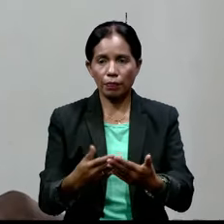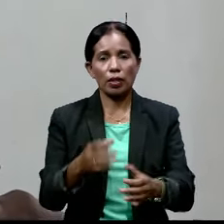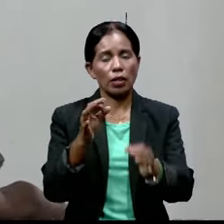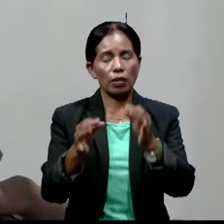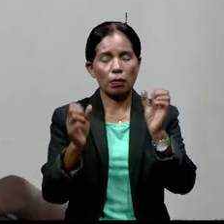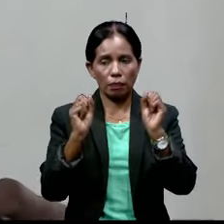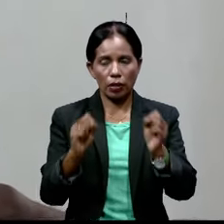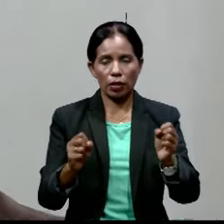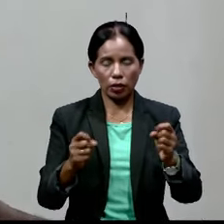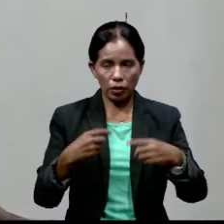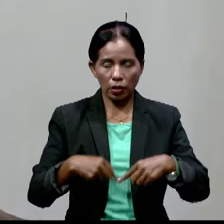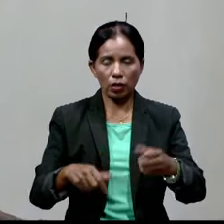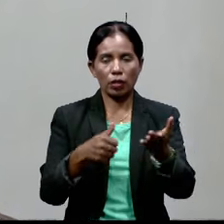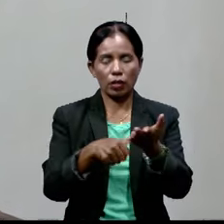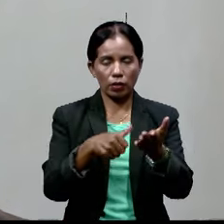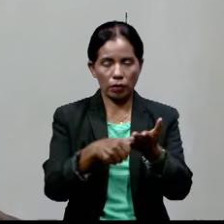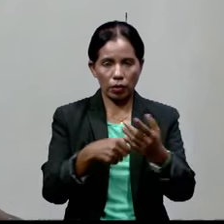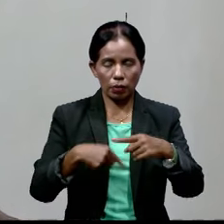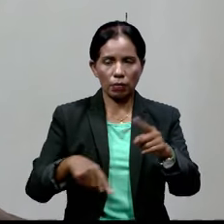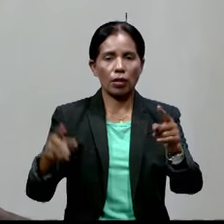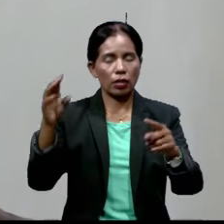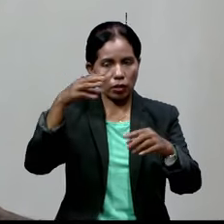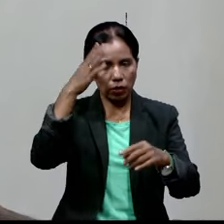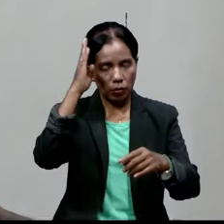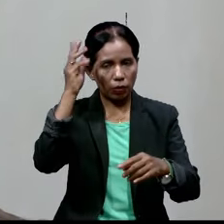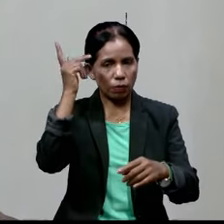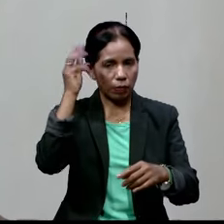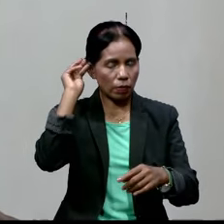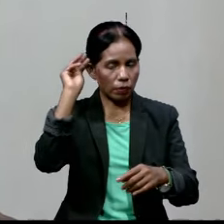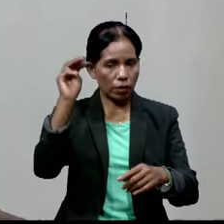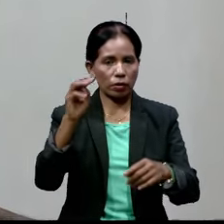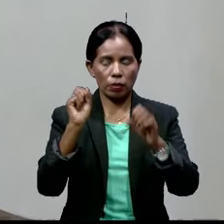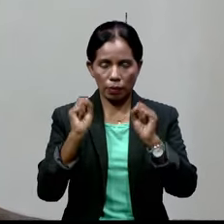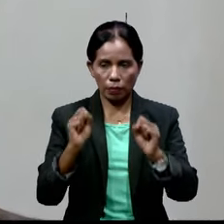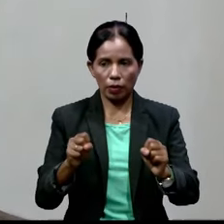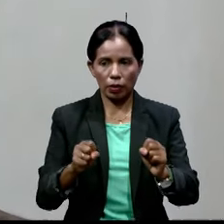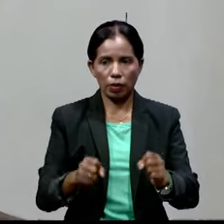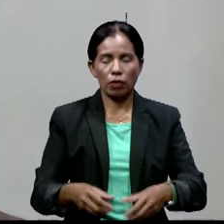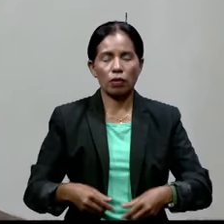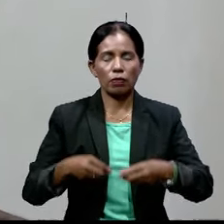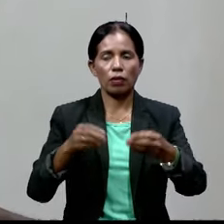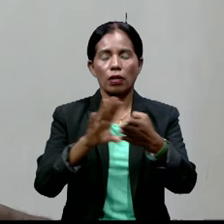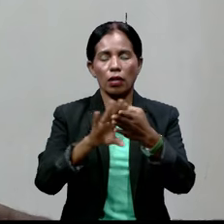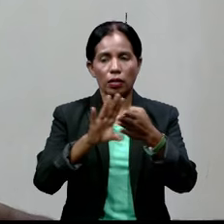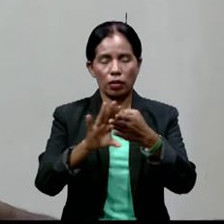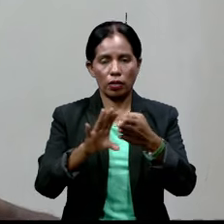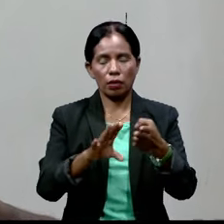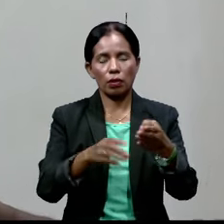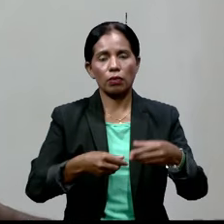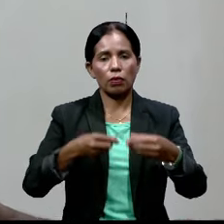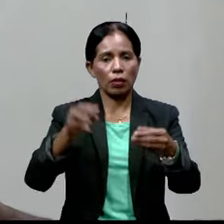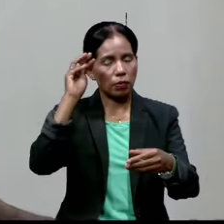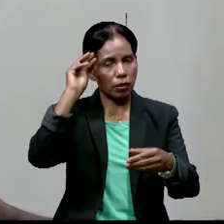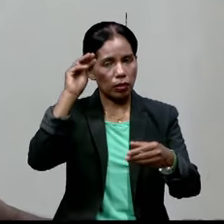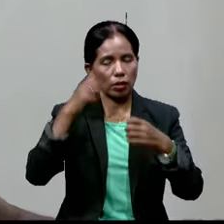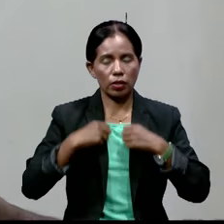fila fale convite para o senhor primeiro-ministro e o senhor primeiro-ministro bele despacho para a senhora ministra da saúde e